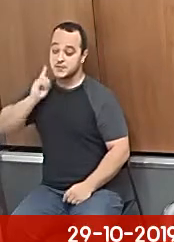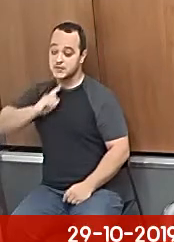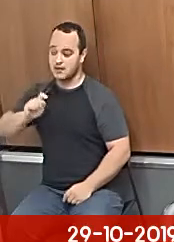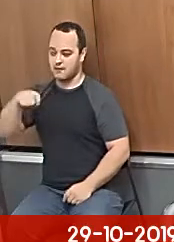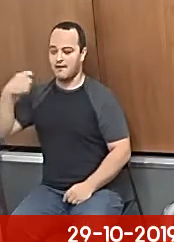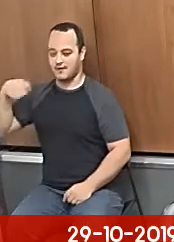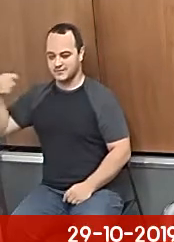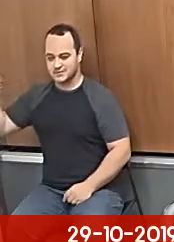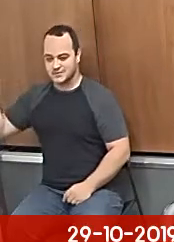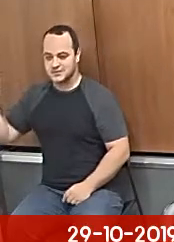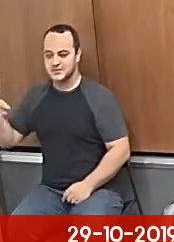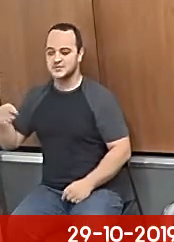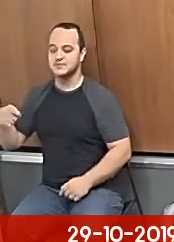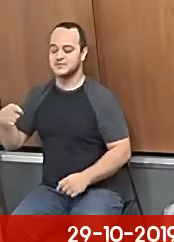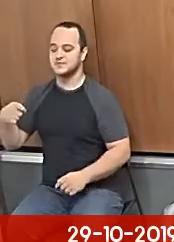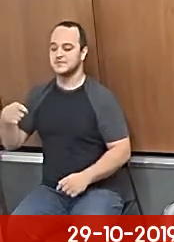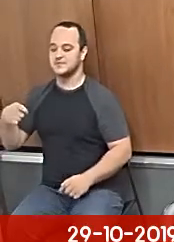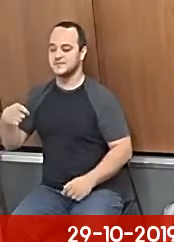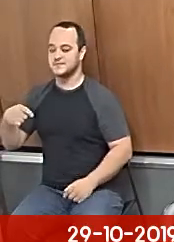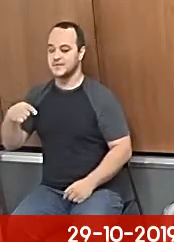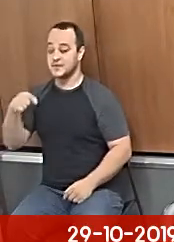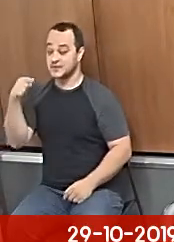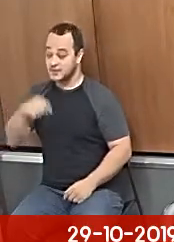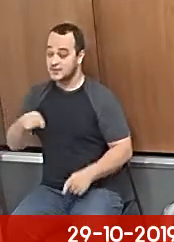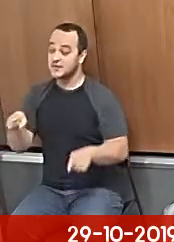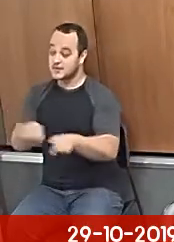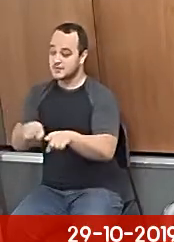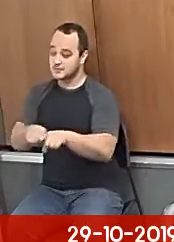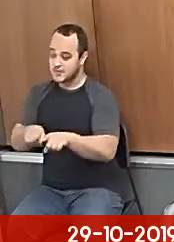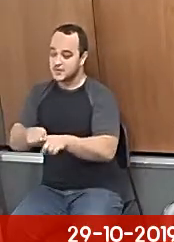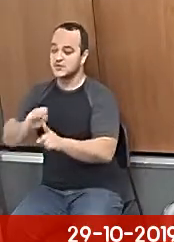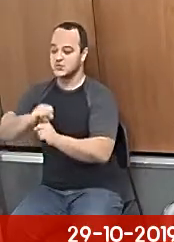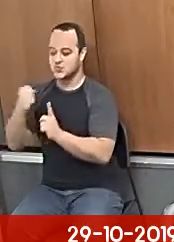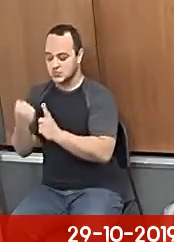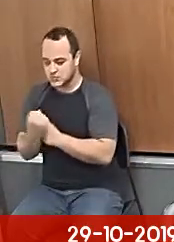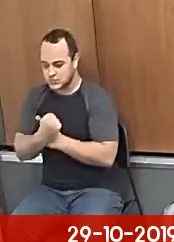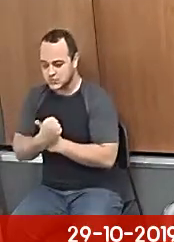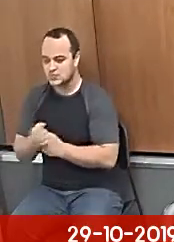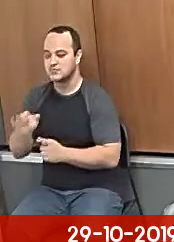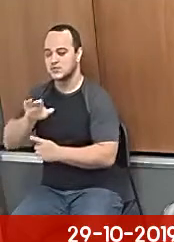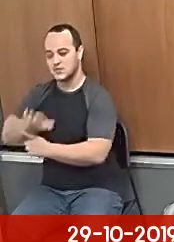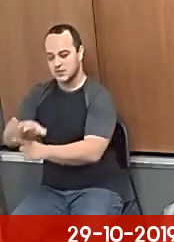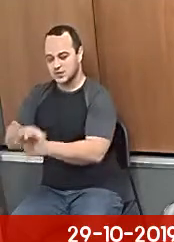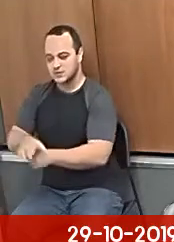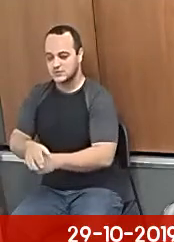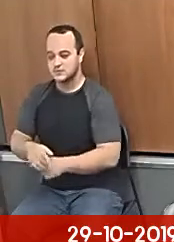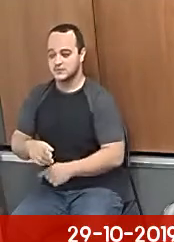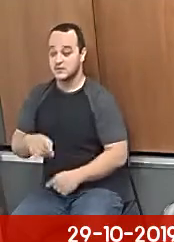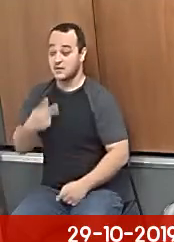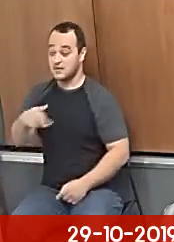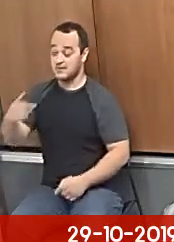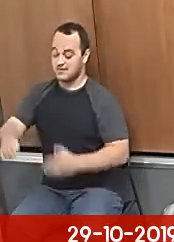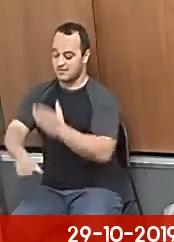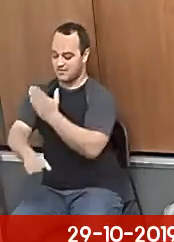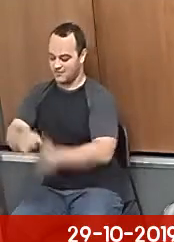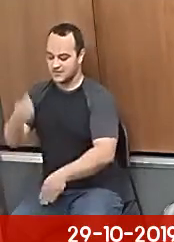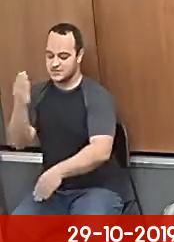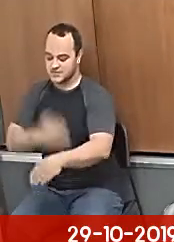poucos sabem disso, atua nessa área de cidadania também, ajudando os deficientes a